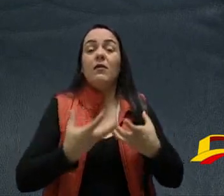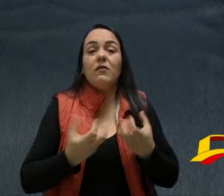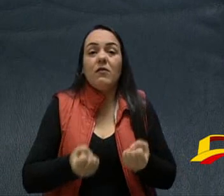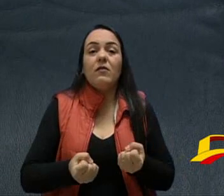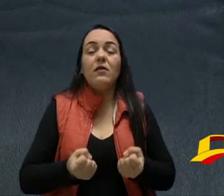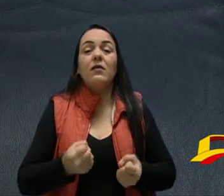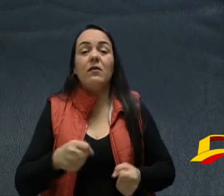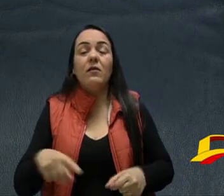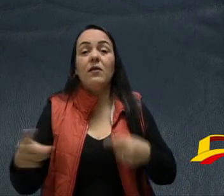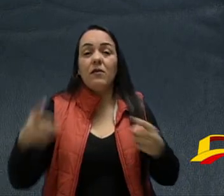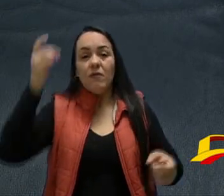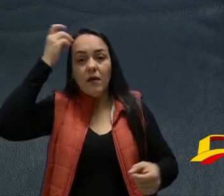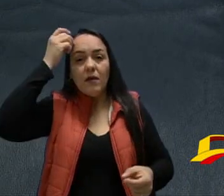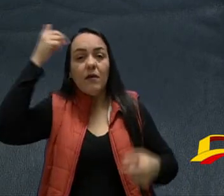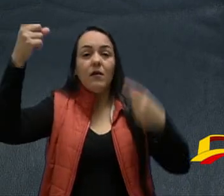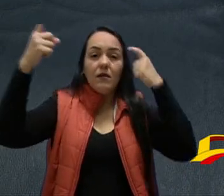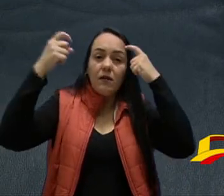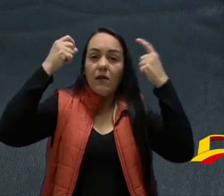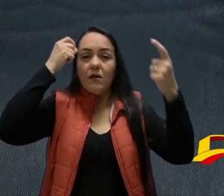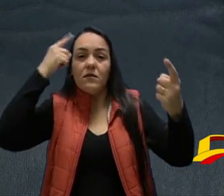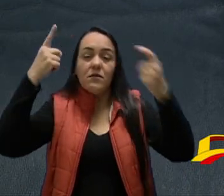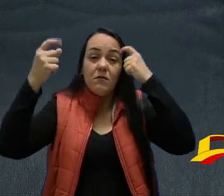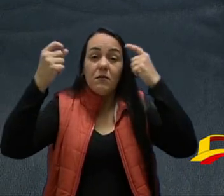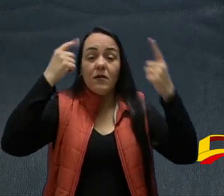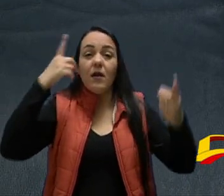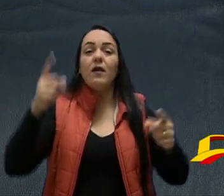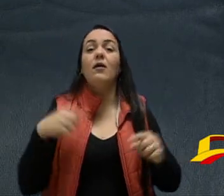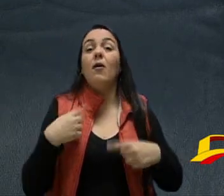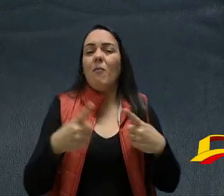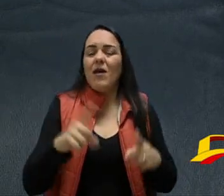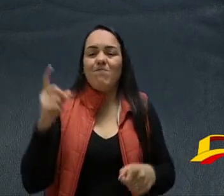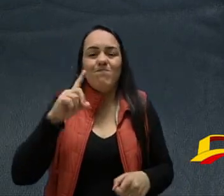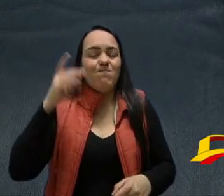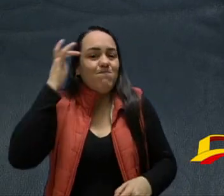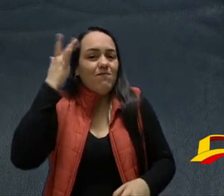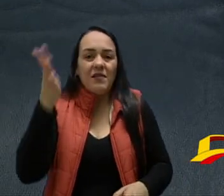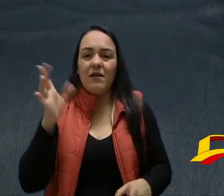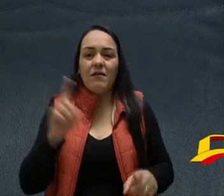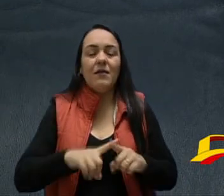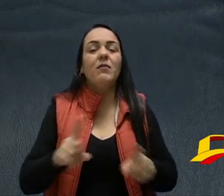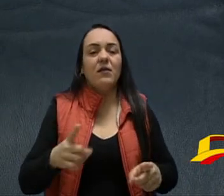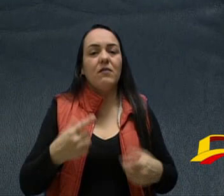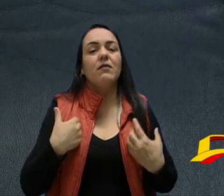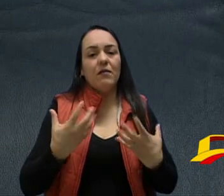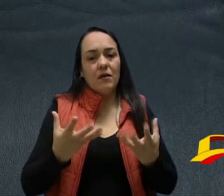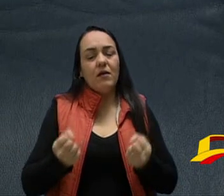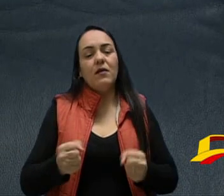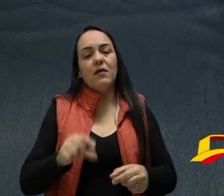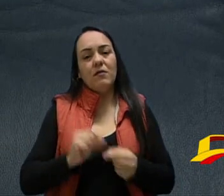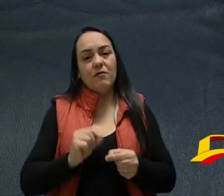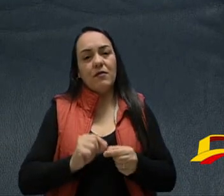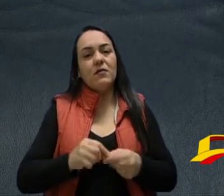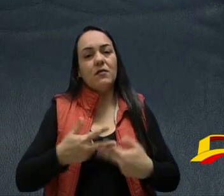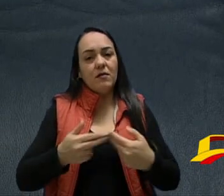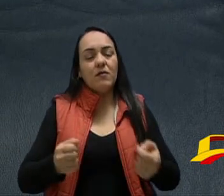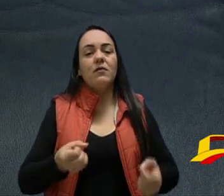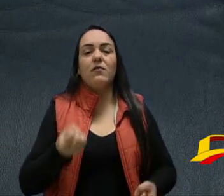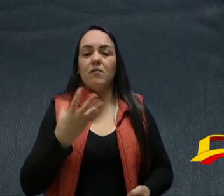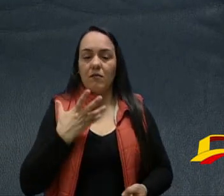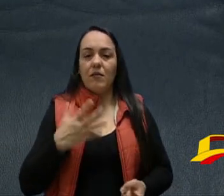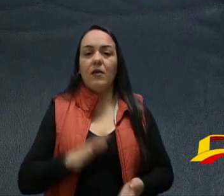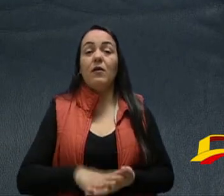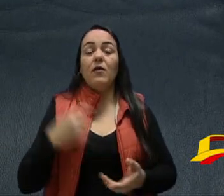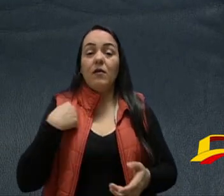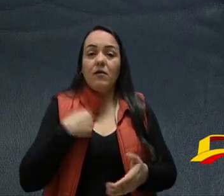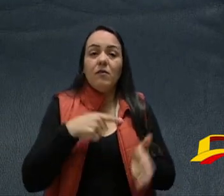inclusive para sugestões que não tem sido fácil também mas a gente tá internado no sentido de atualização e o nós vamos ver o que nós